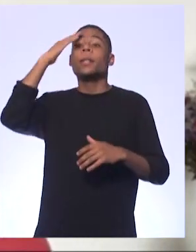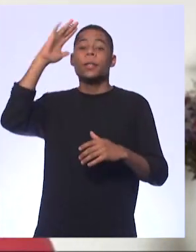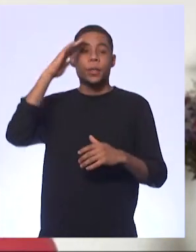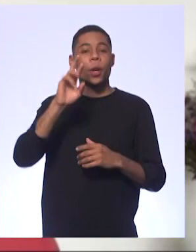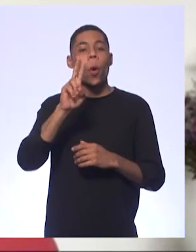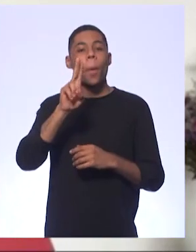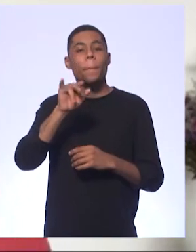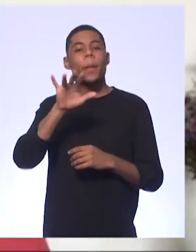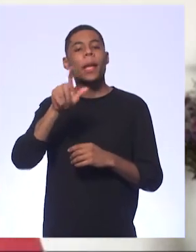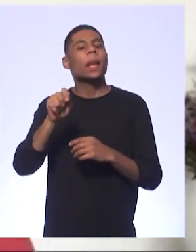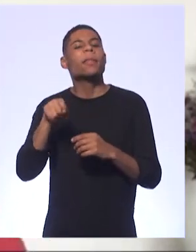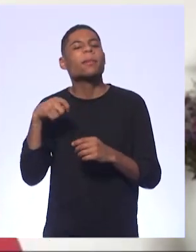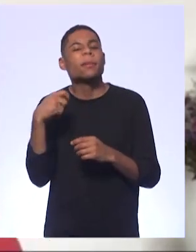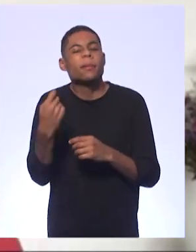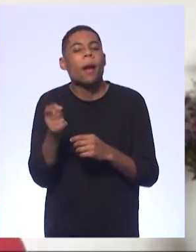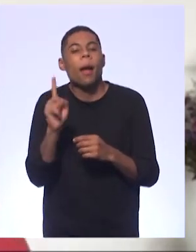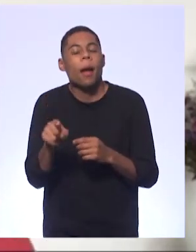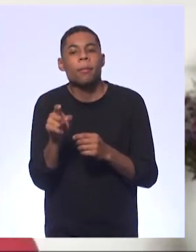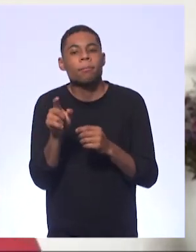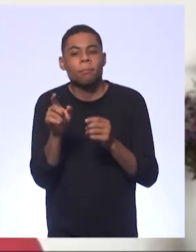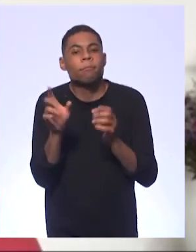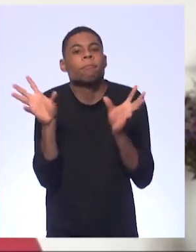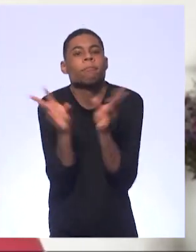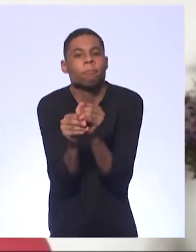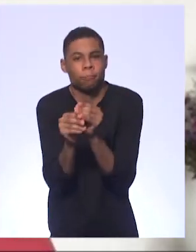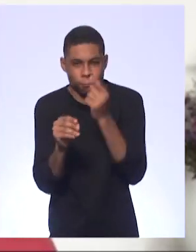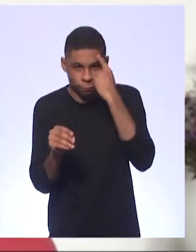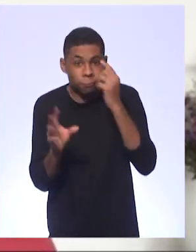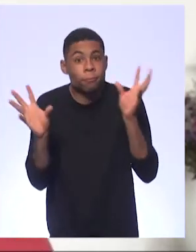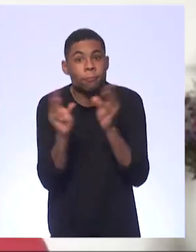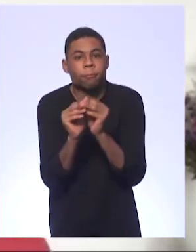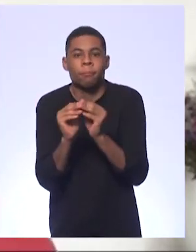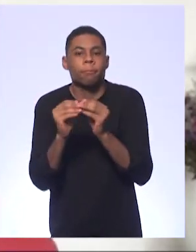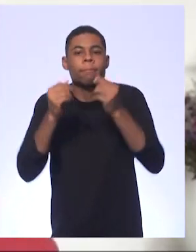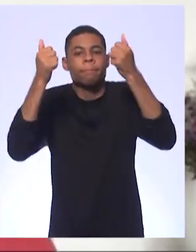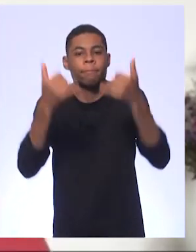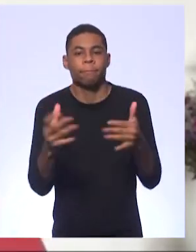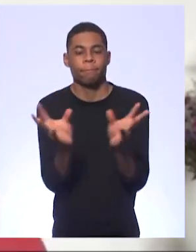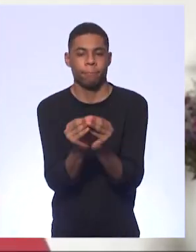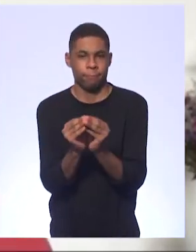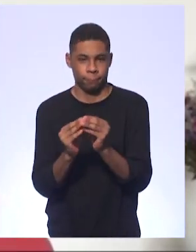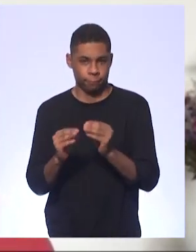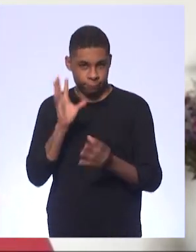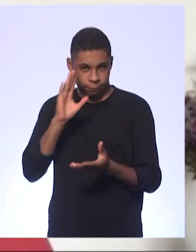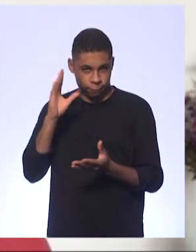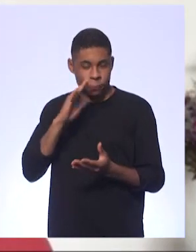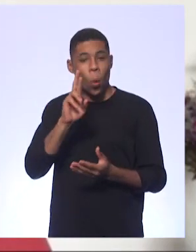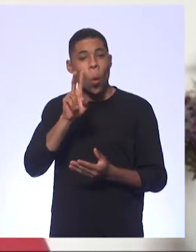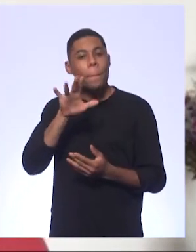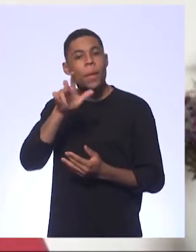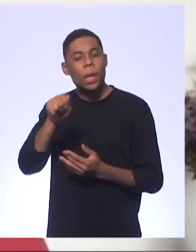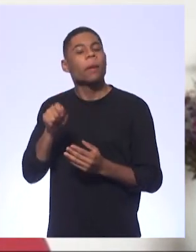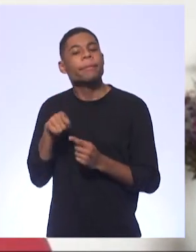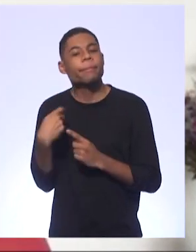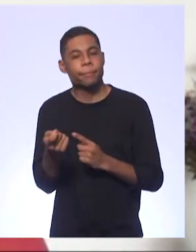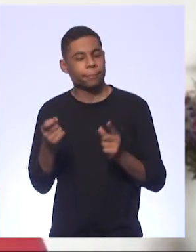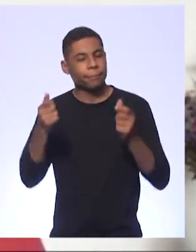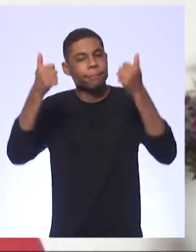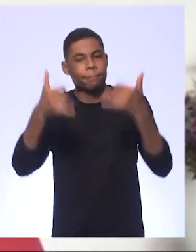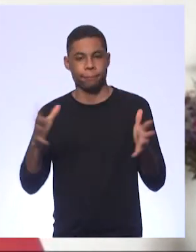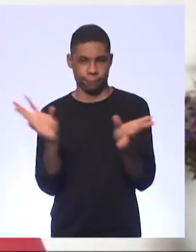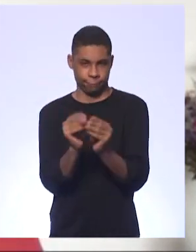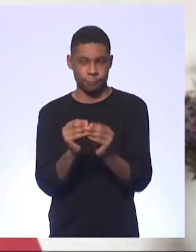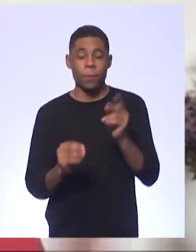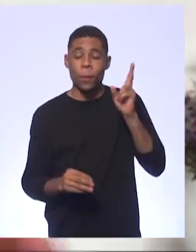rubrica, agora está legal. Eu queria só avisar, essa palestra, esse material, inclusive o PPT que o Chico e a